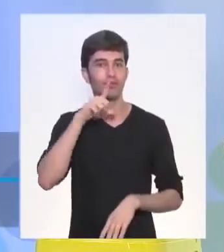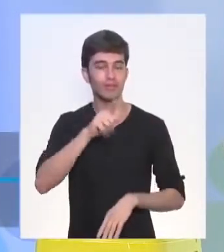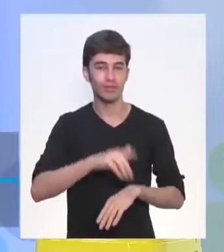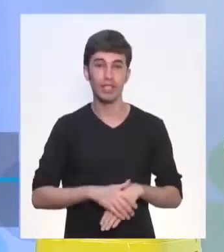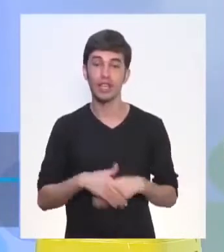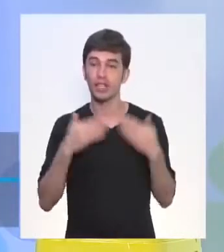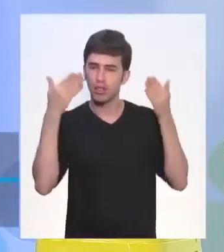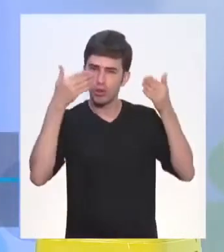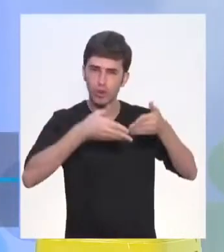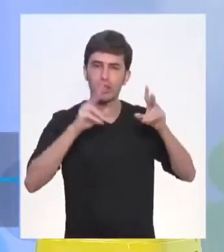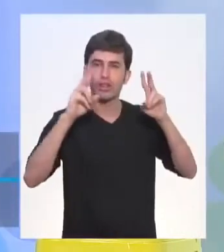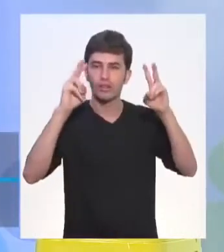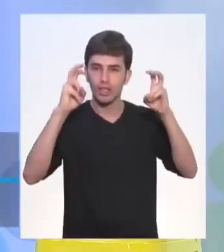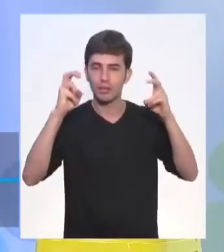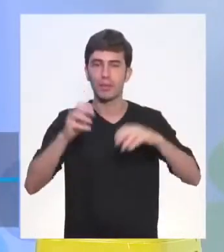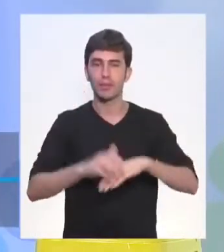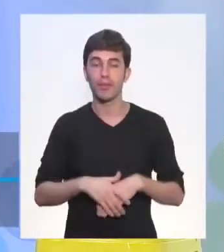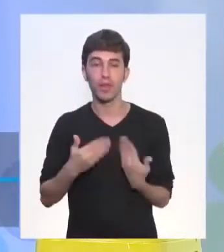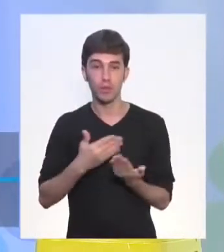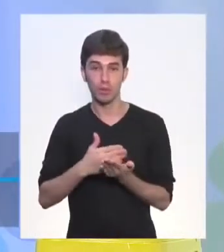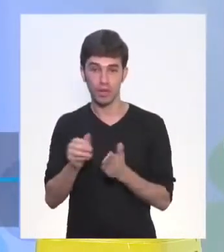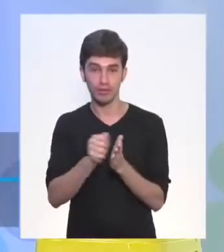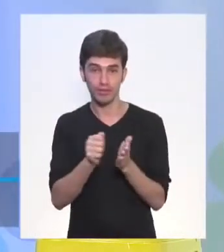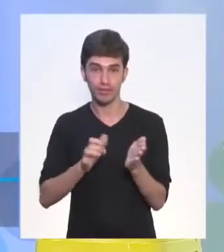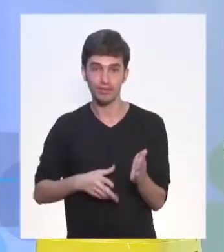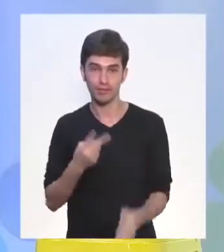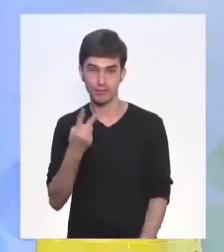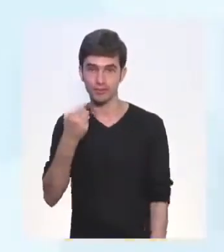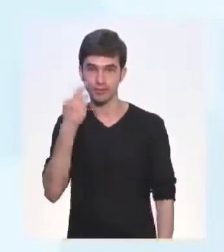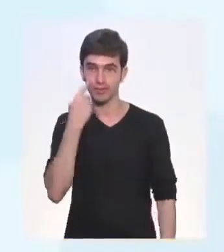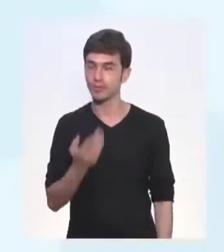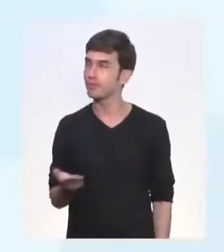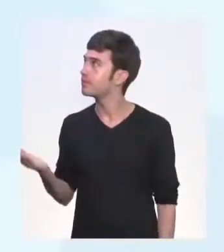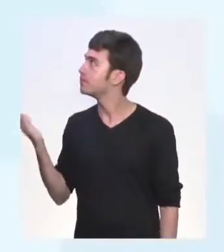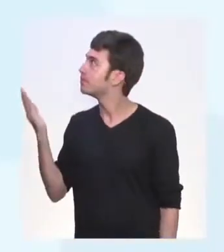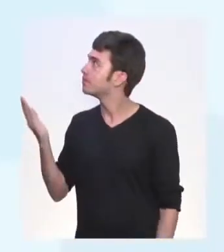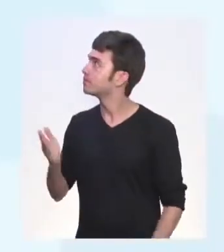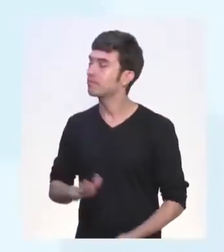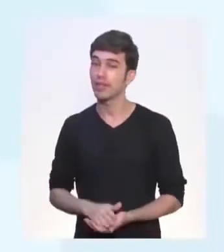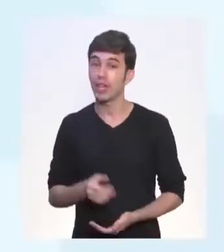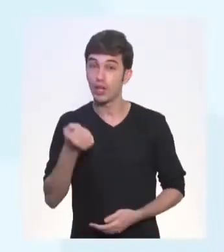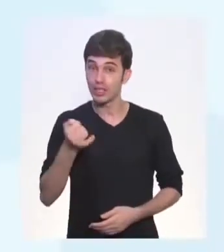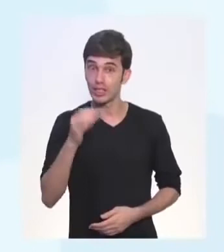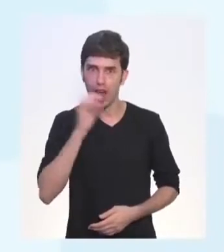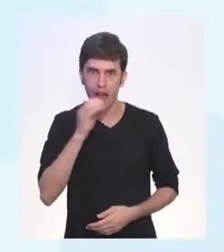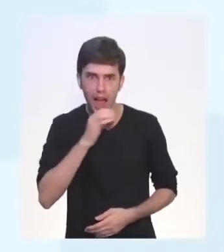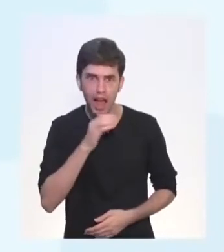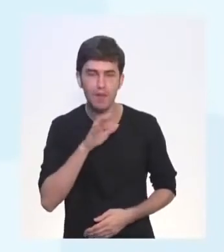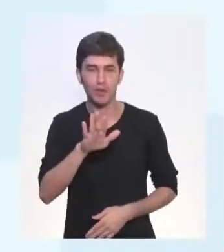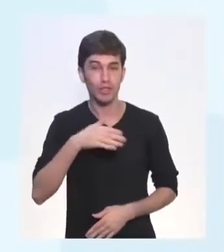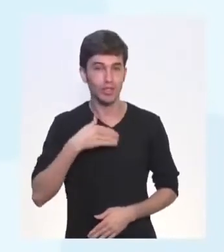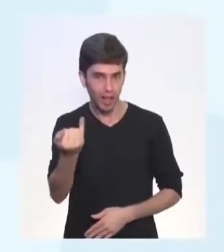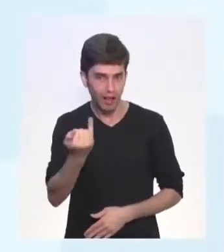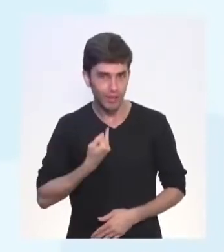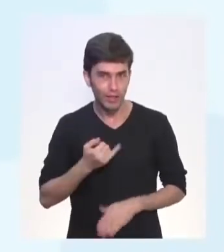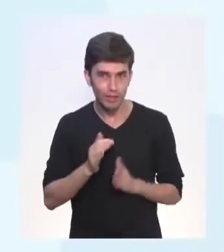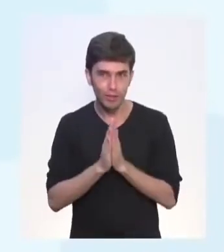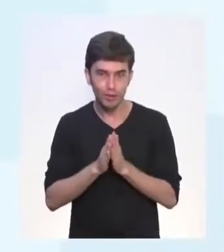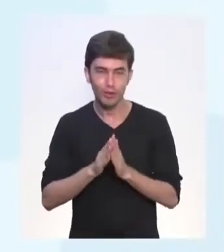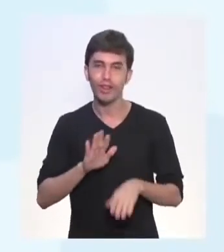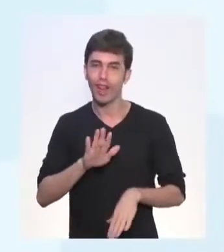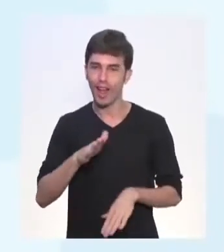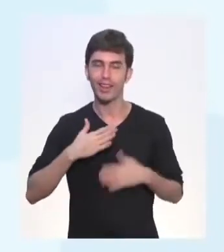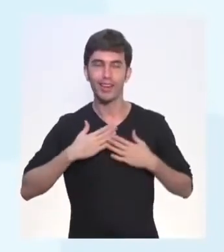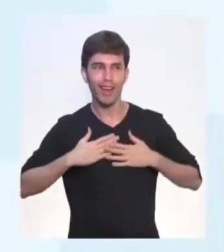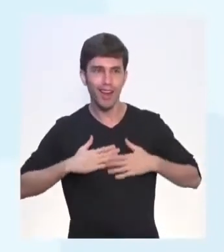é esse o tema. Tudo bem? Vamos para a atividade 2, Tony? Vamos embora. Tá? Pessoal, se estiver acelerado, vocês falam, professor Osmar, está muito acelerado. Calma,